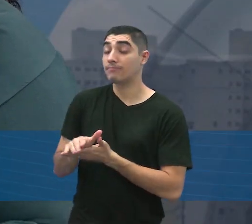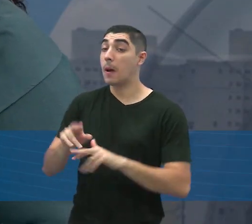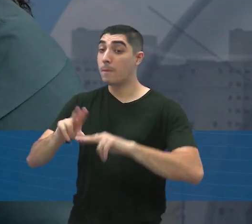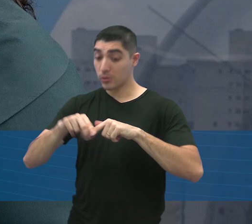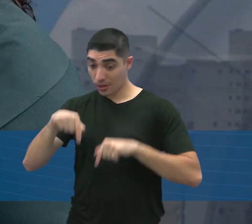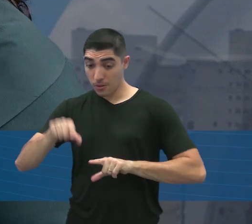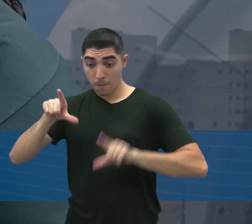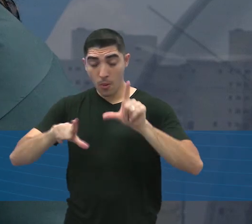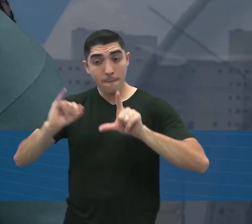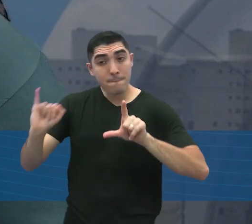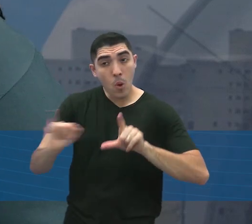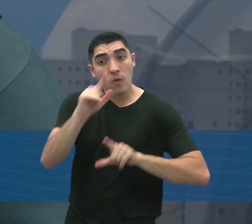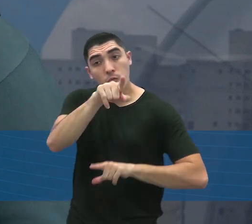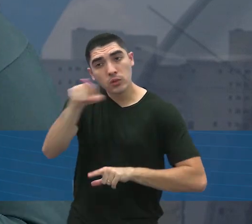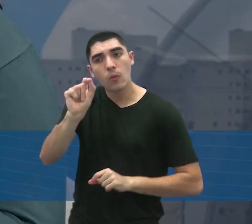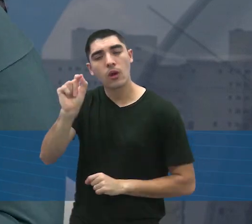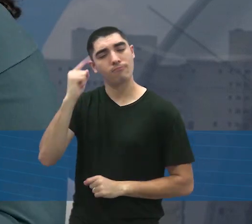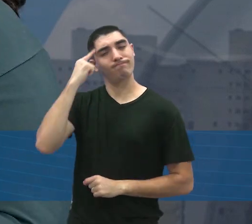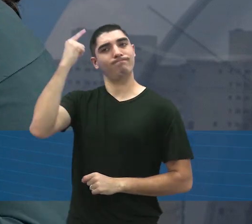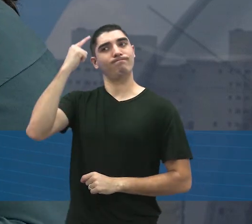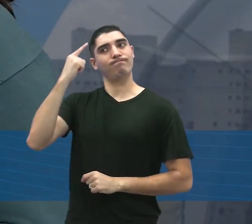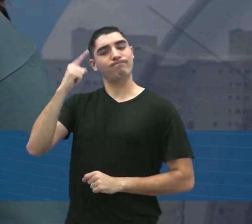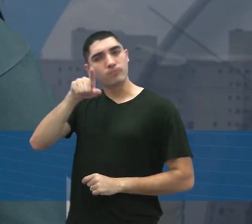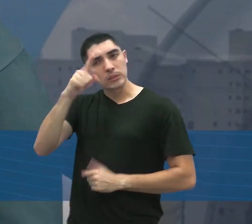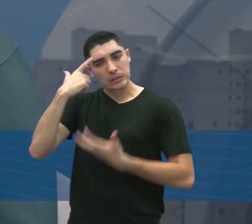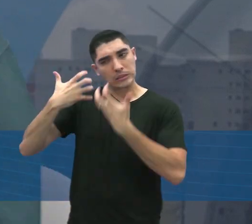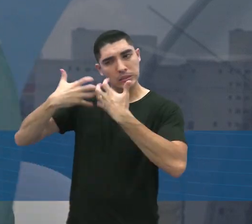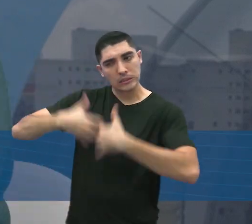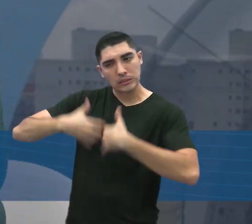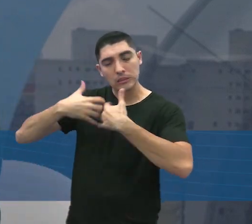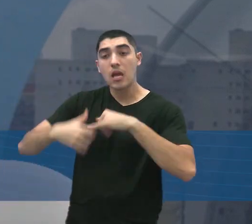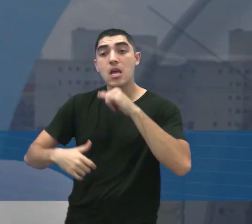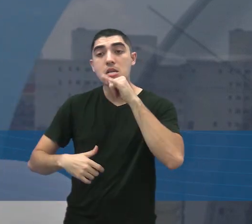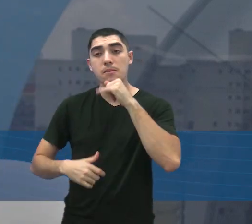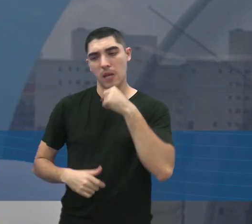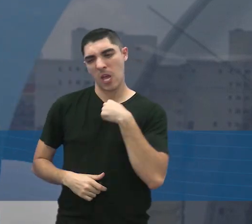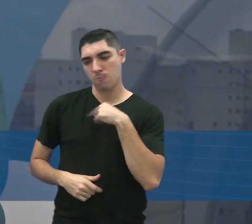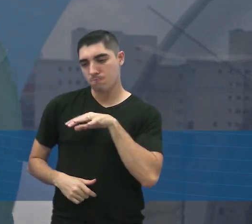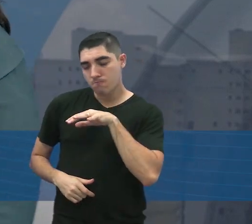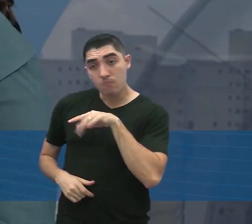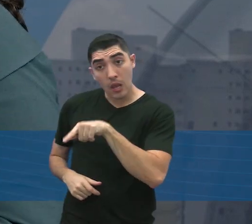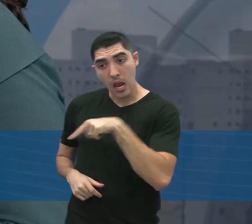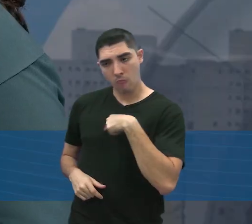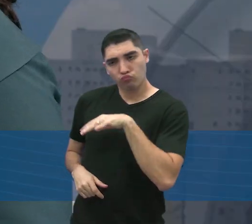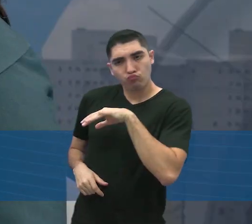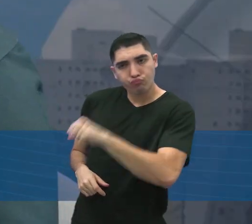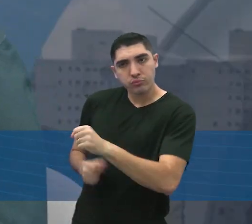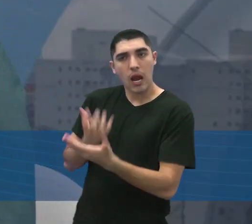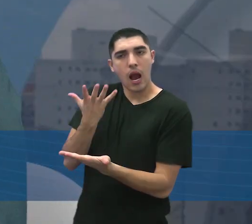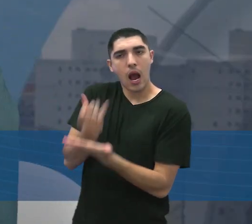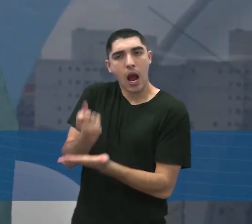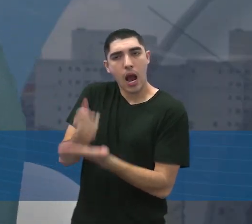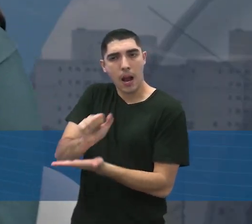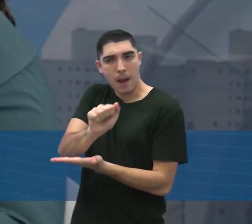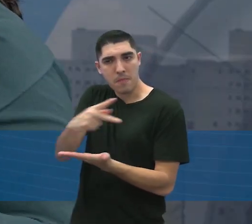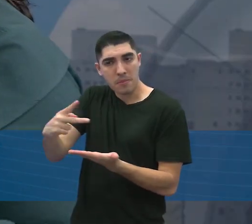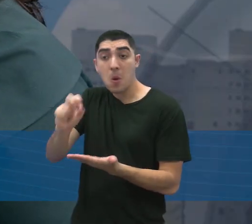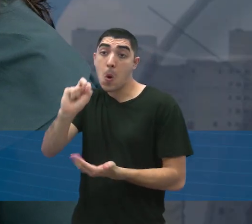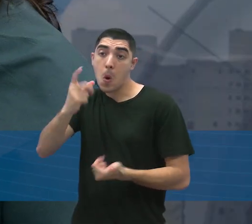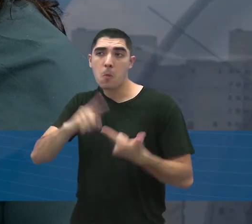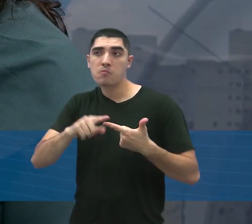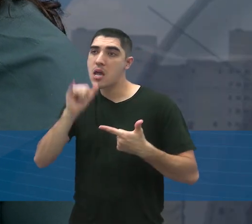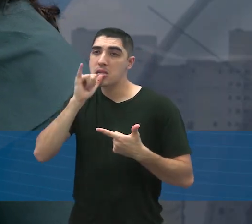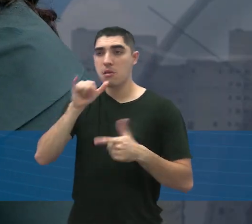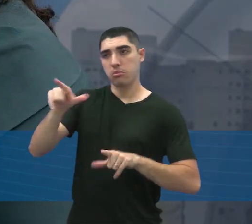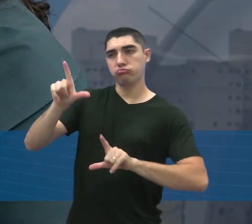que a gente passe aquele pente fino, porque às vezes eu contratei ali um aplicativo ou alguém me indicou uma série